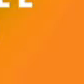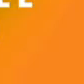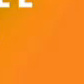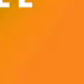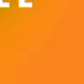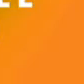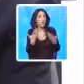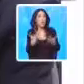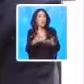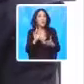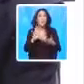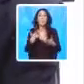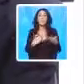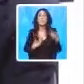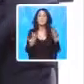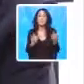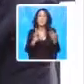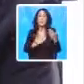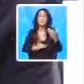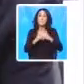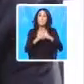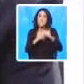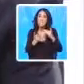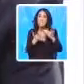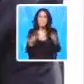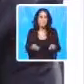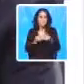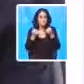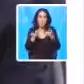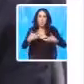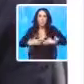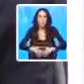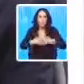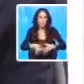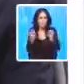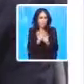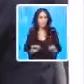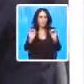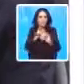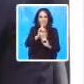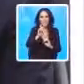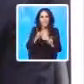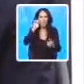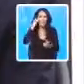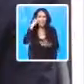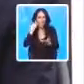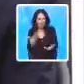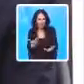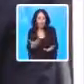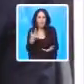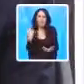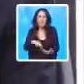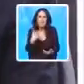e solidário. Quando se chega a esse ponto, ninguém tem dúvidas de quais são as consequências, e as consequências